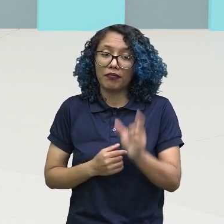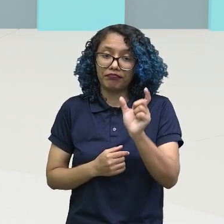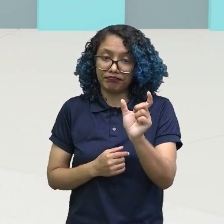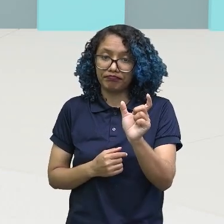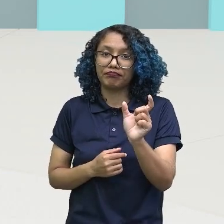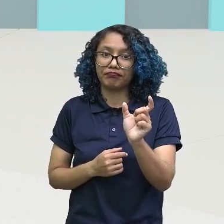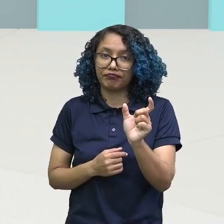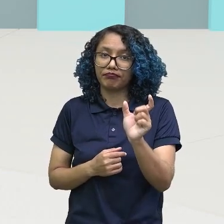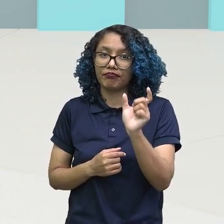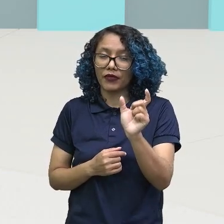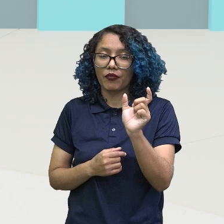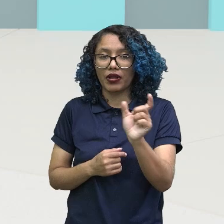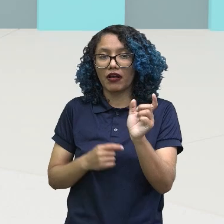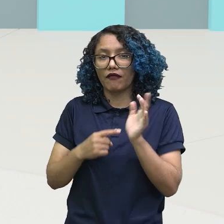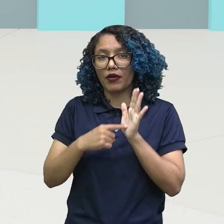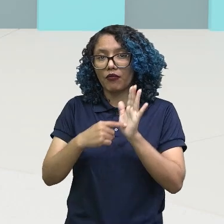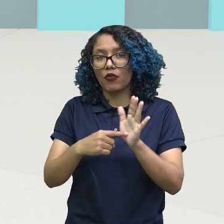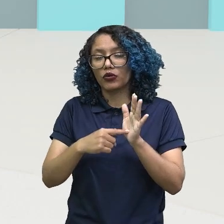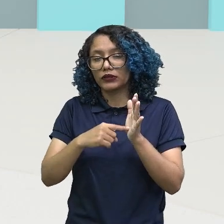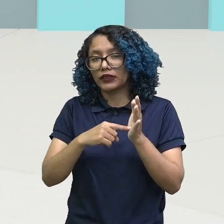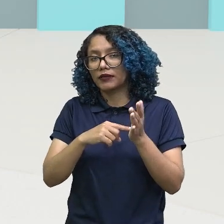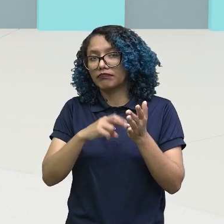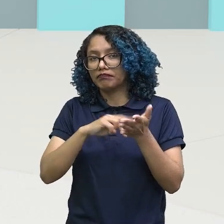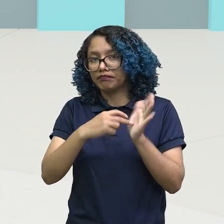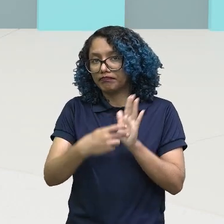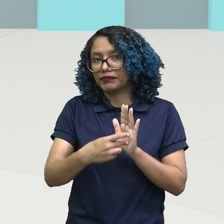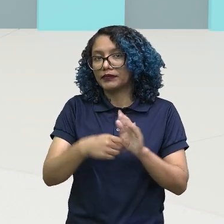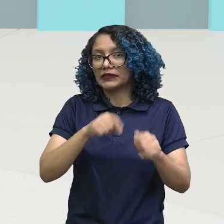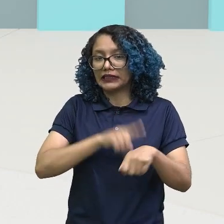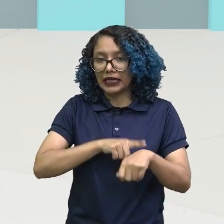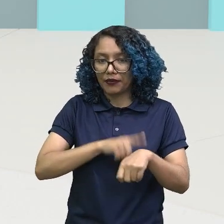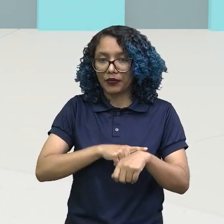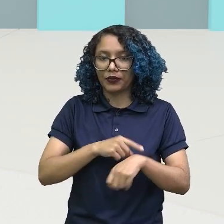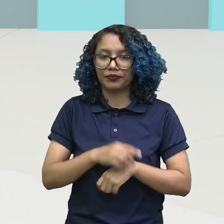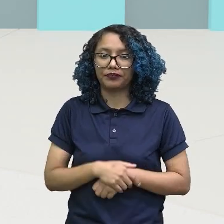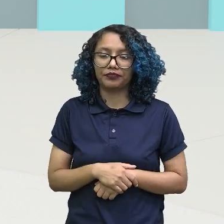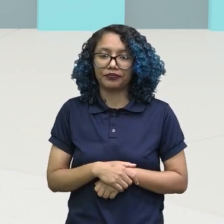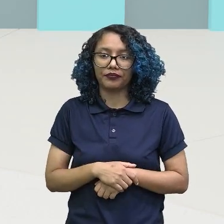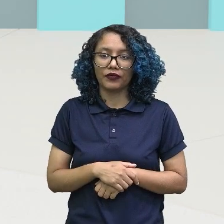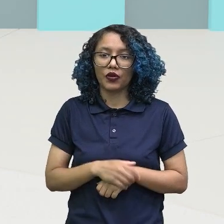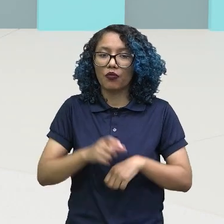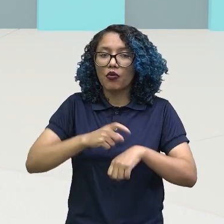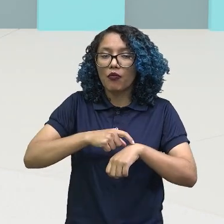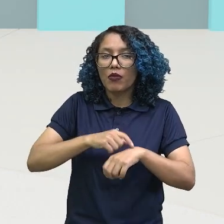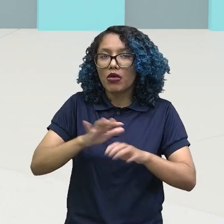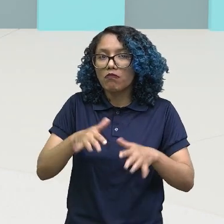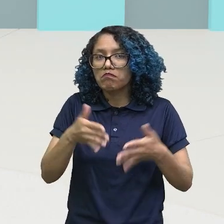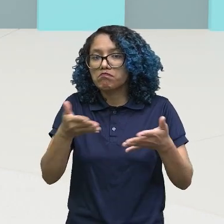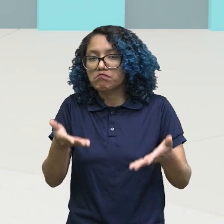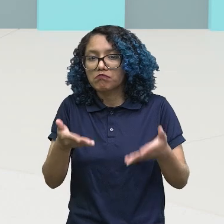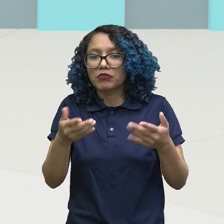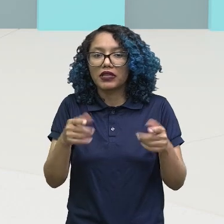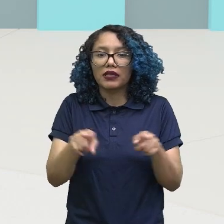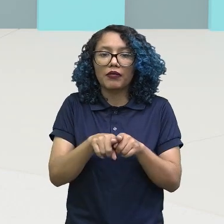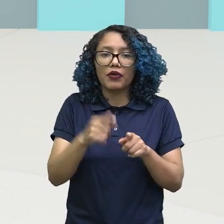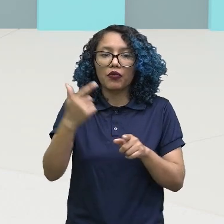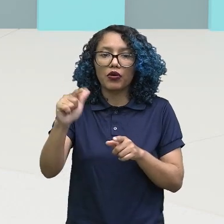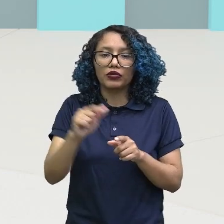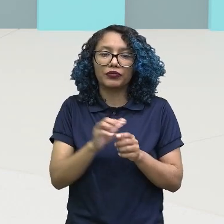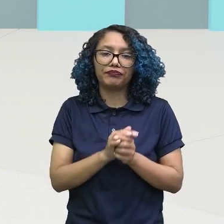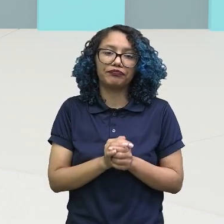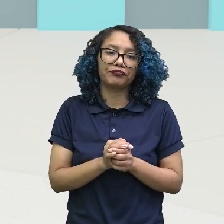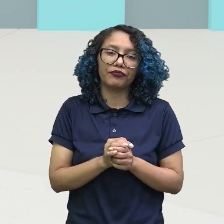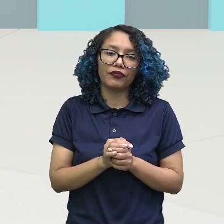tempo. Então, seguido nós temos as orações subordinadas causais. Então,